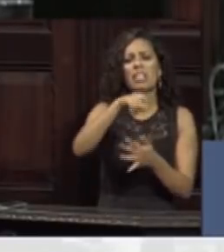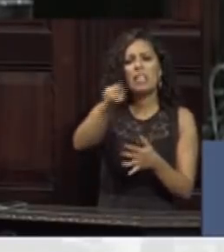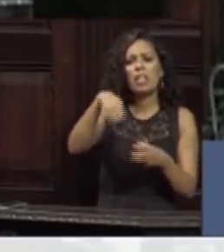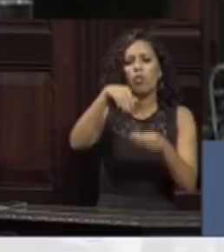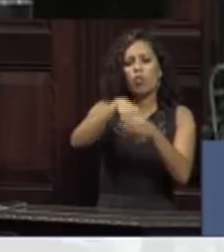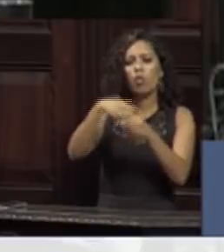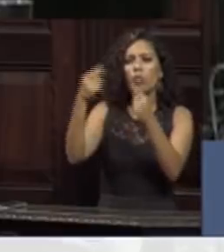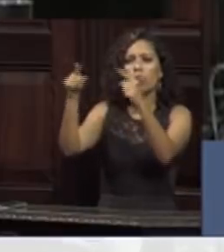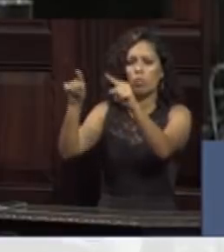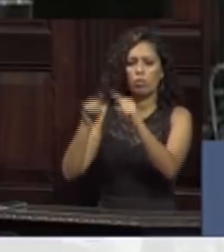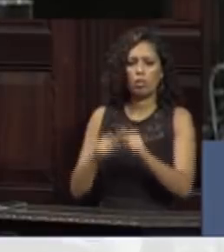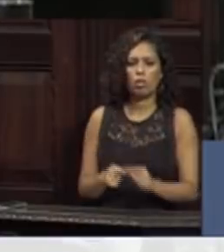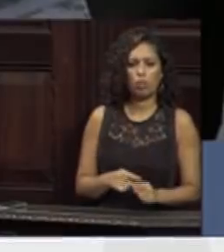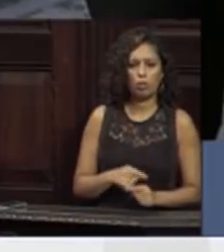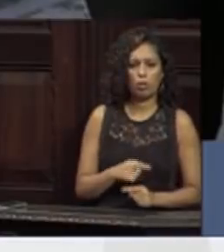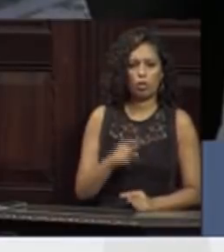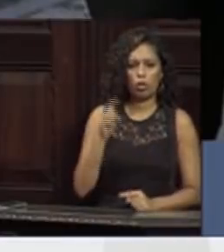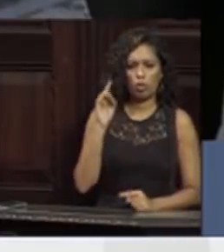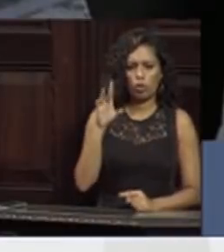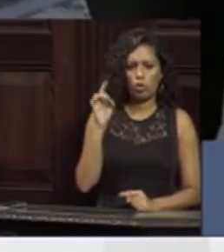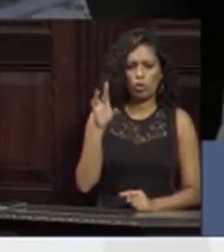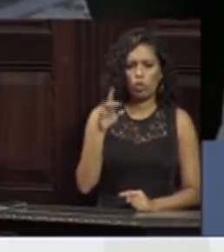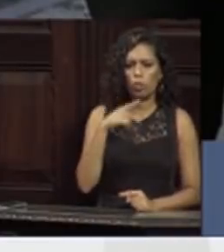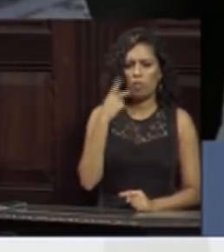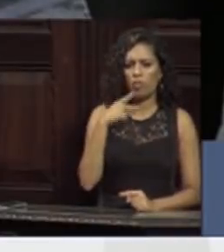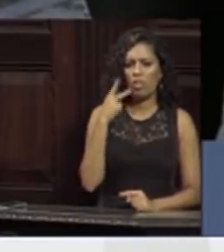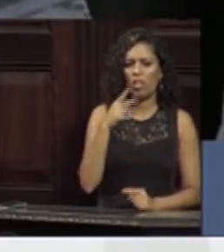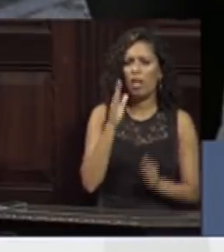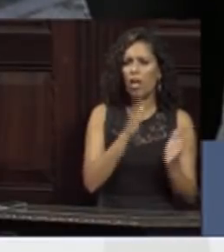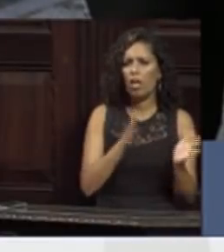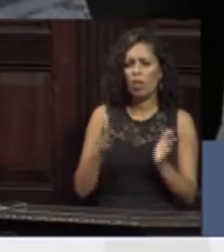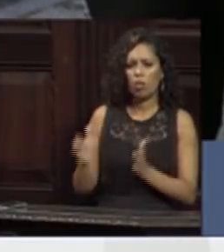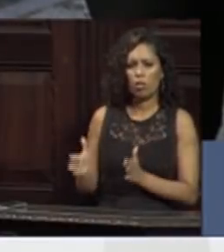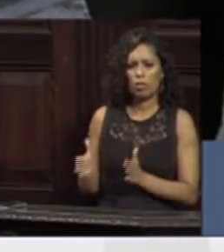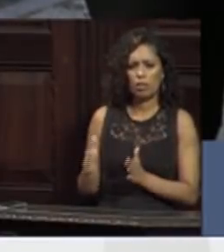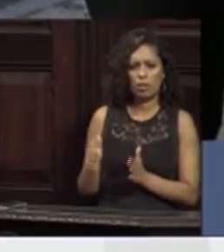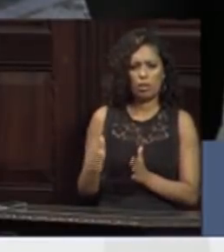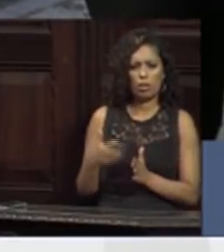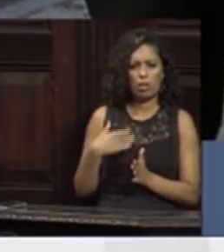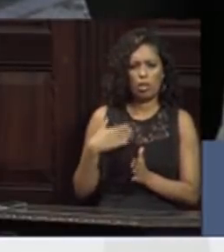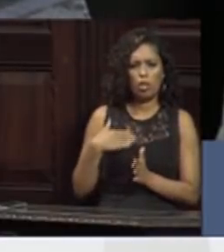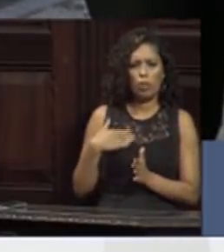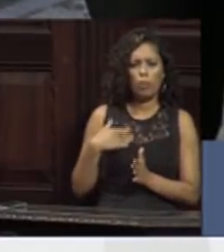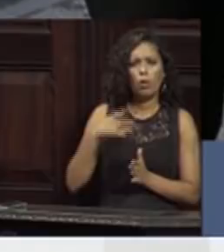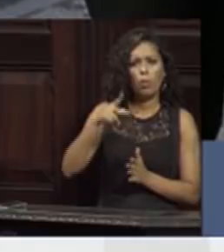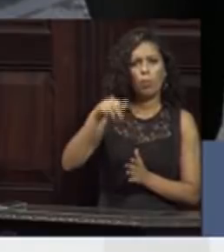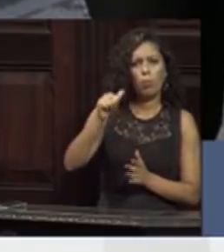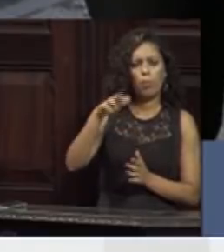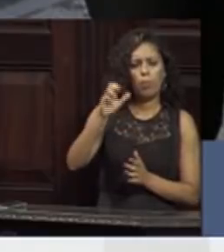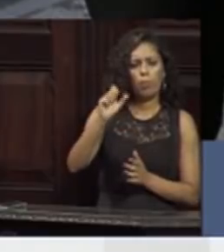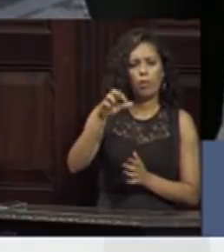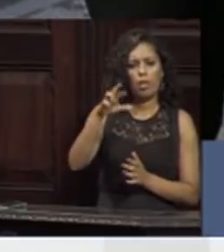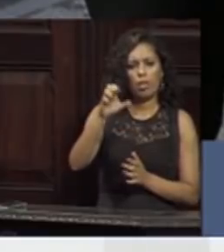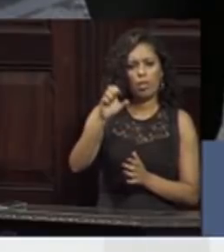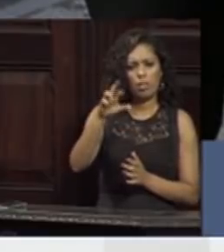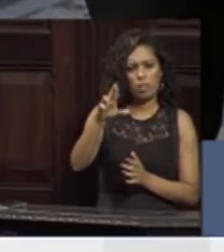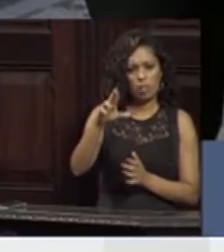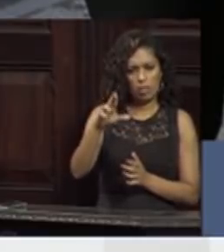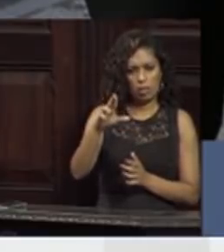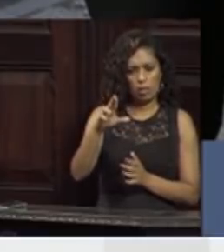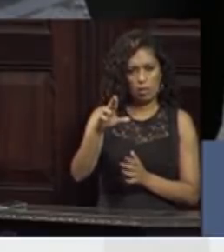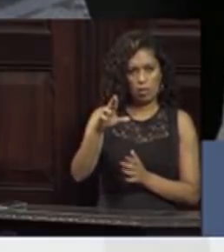de 2018. Senhor presidente, só para não... Uma questão de ordem. Só para não parecer que o parlamento não